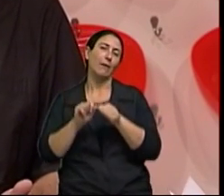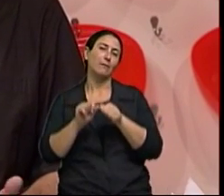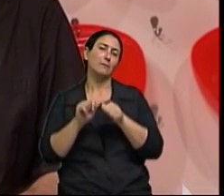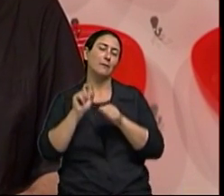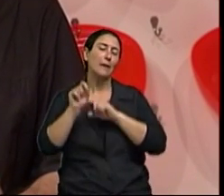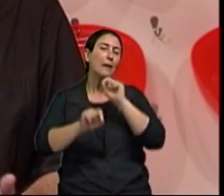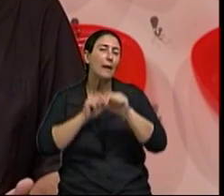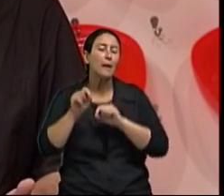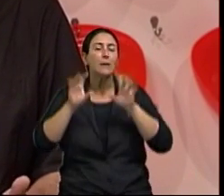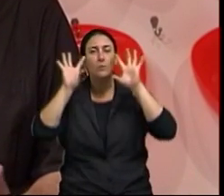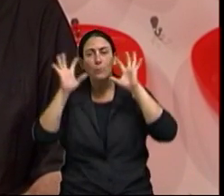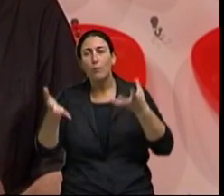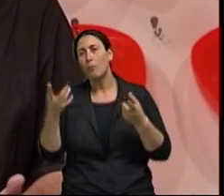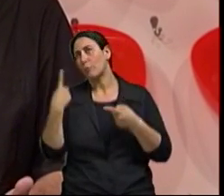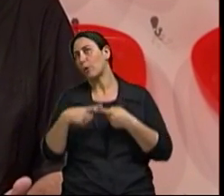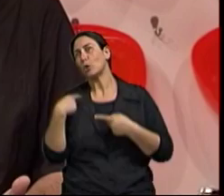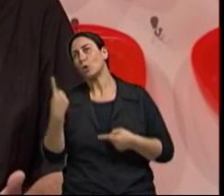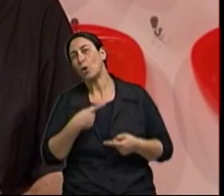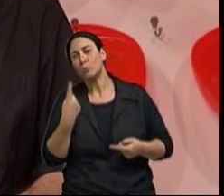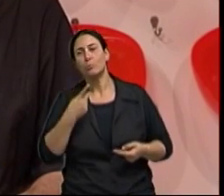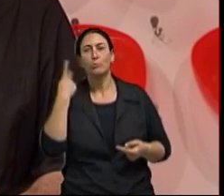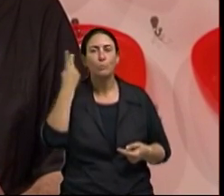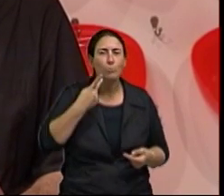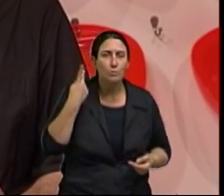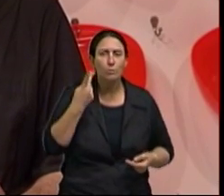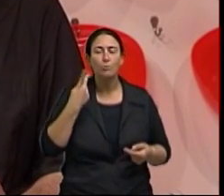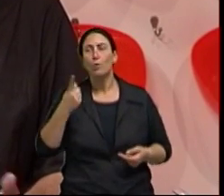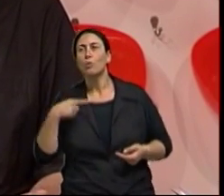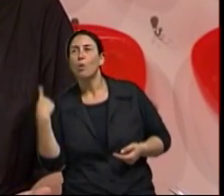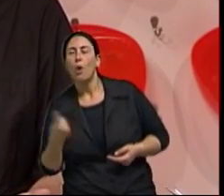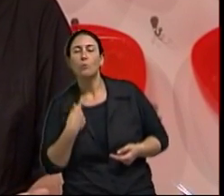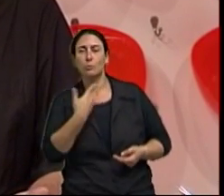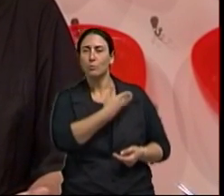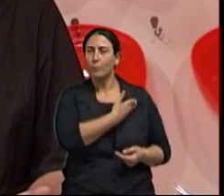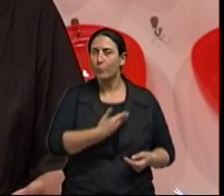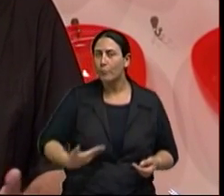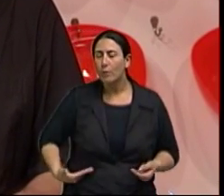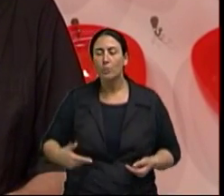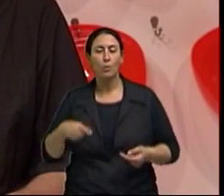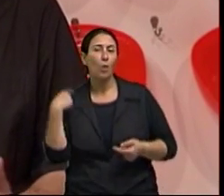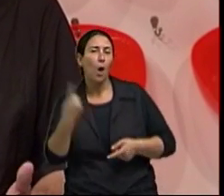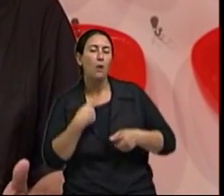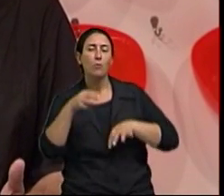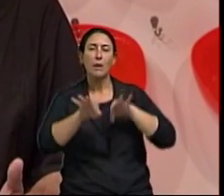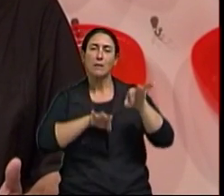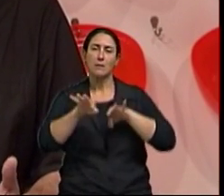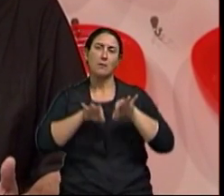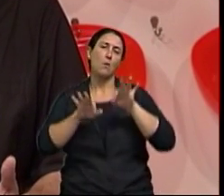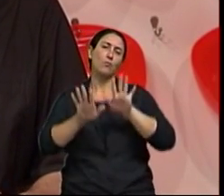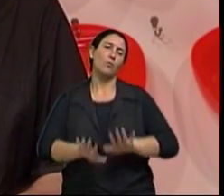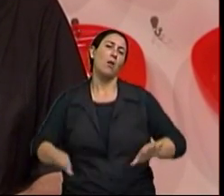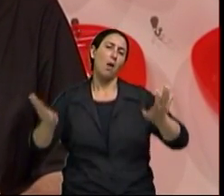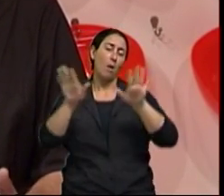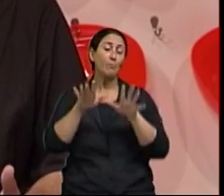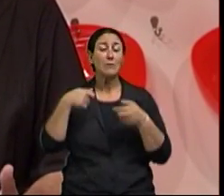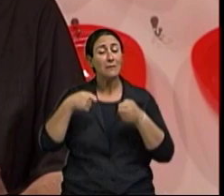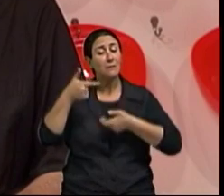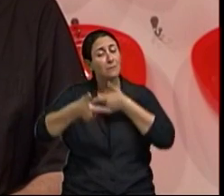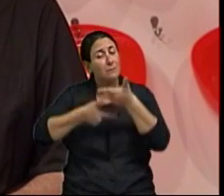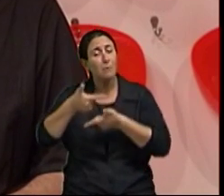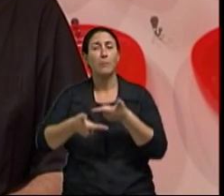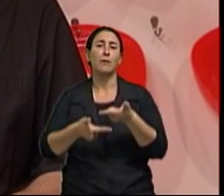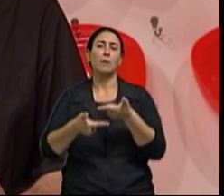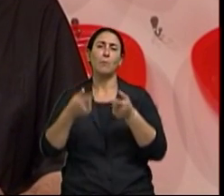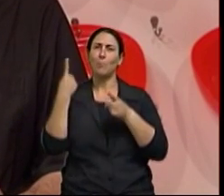né? São os nossos políticos, nossos governos, as organizações em geral, elas precisam também trabalhar no sentido de